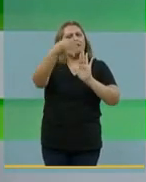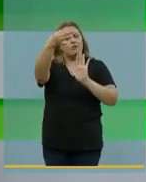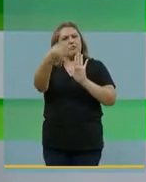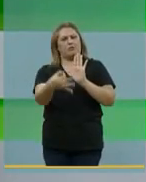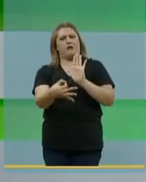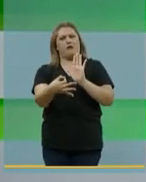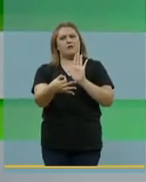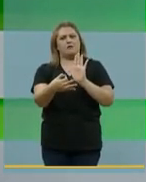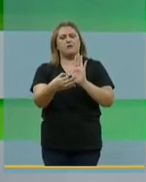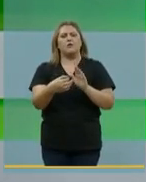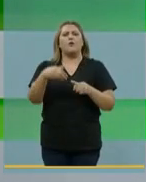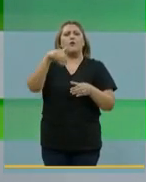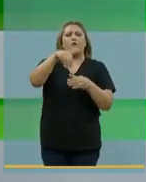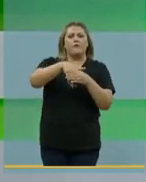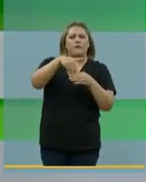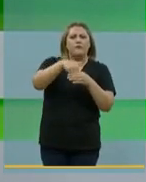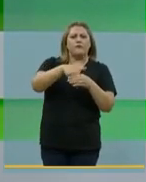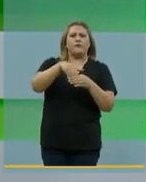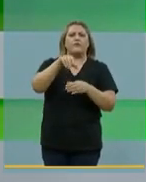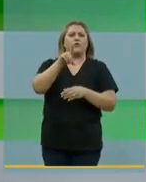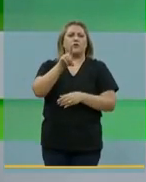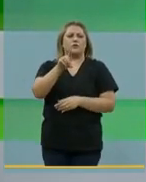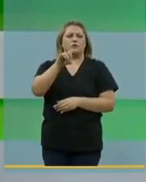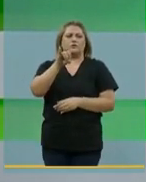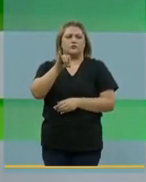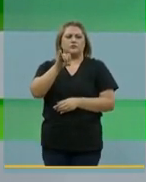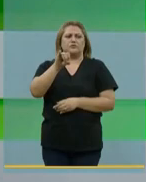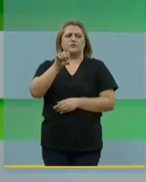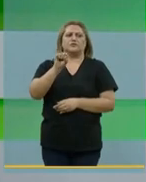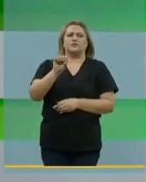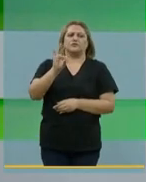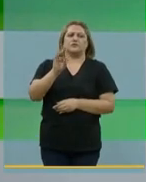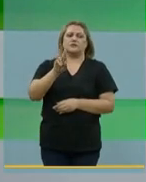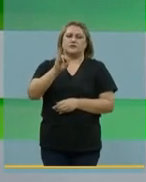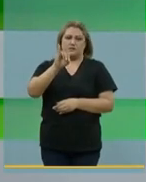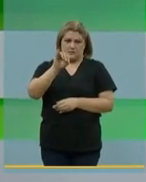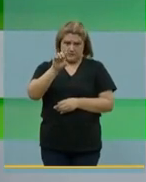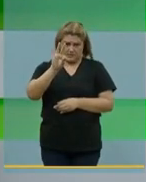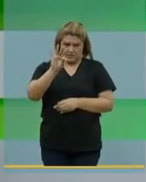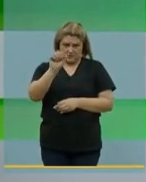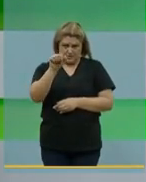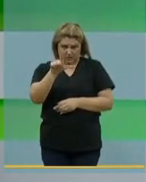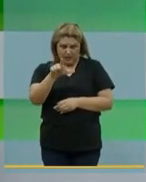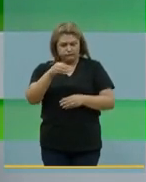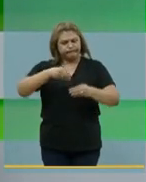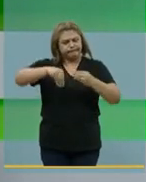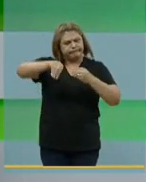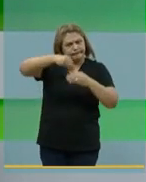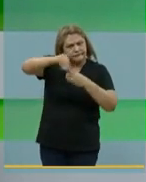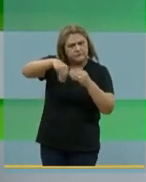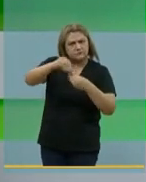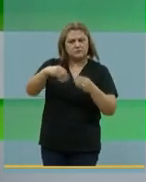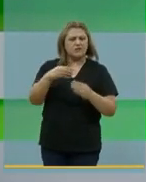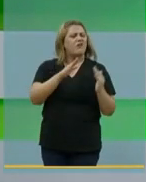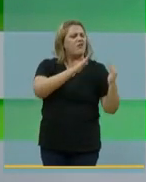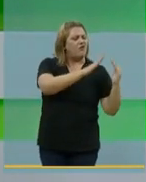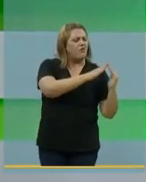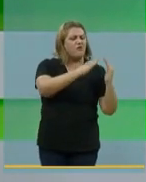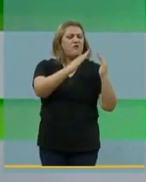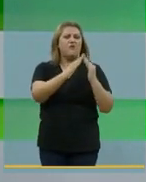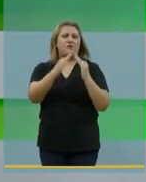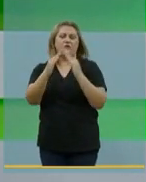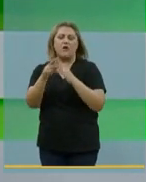misto o vizinho fiscaliza sabe o seu padrão de vida onde é que você vive